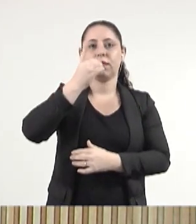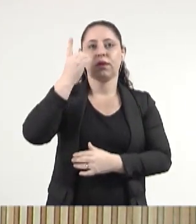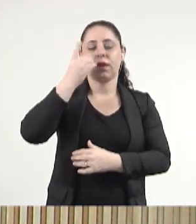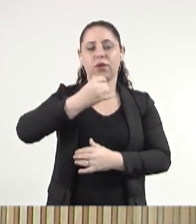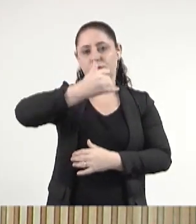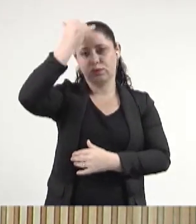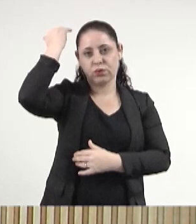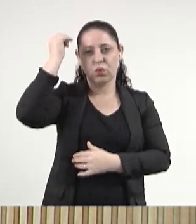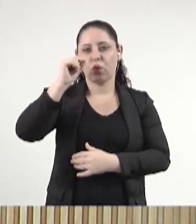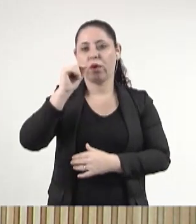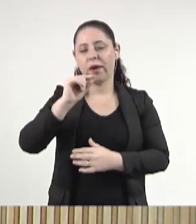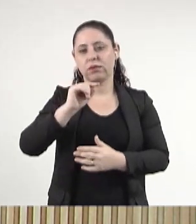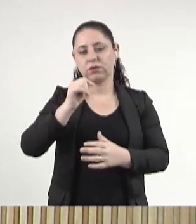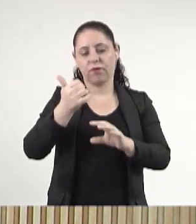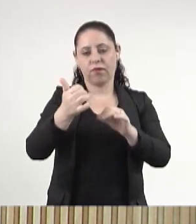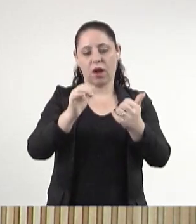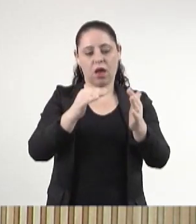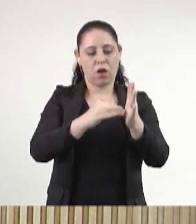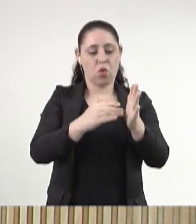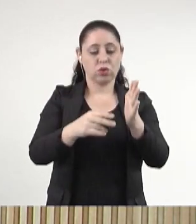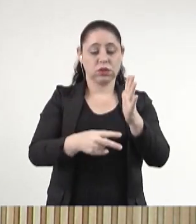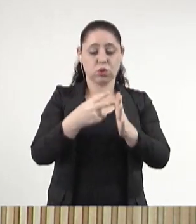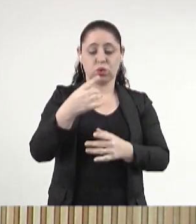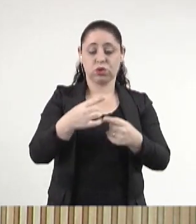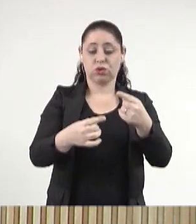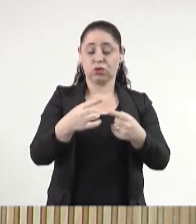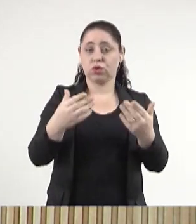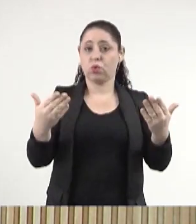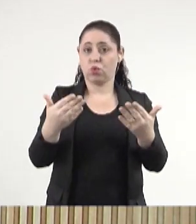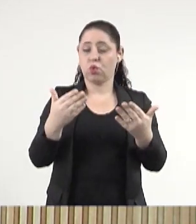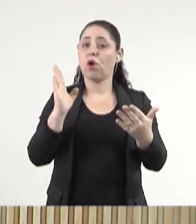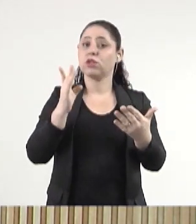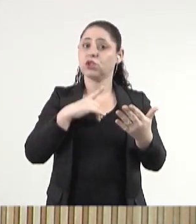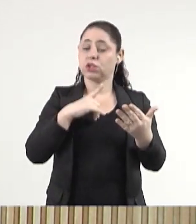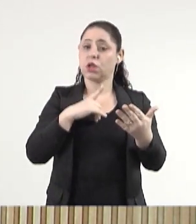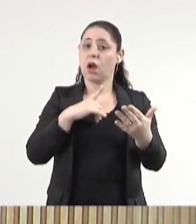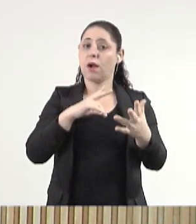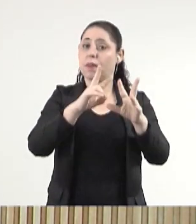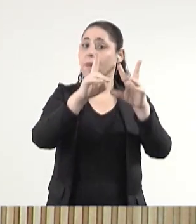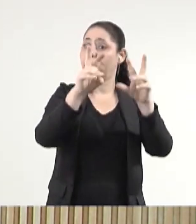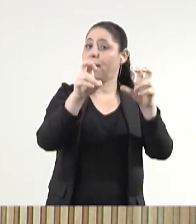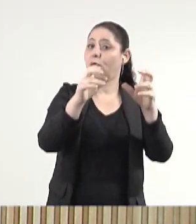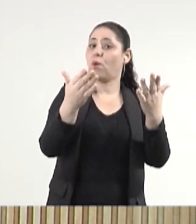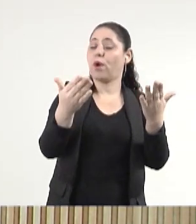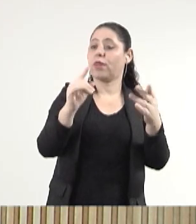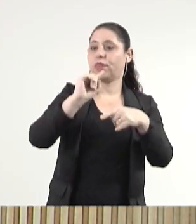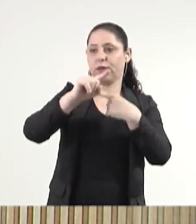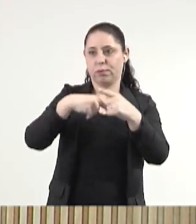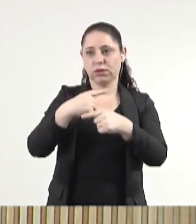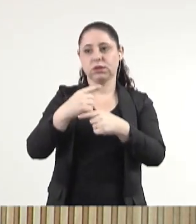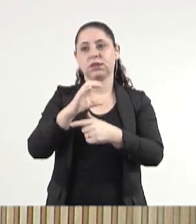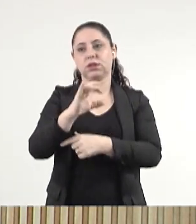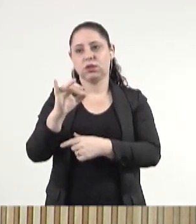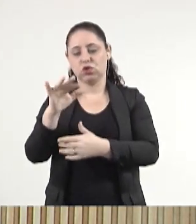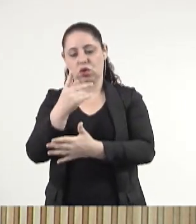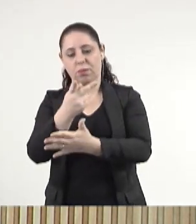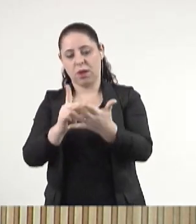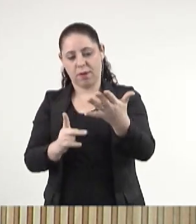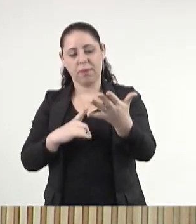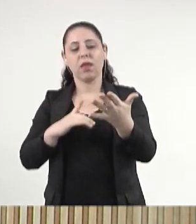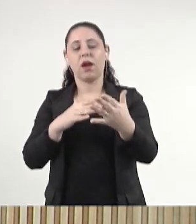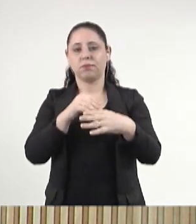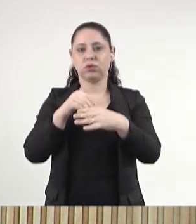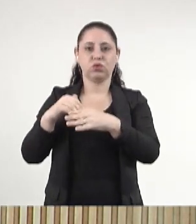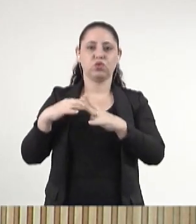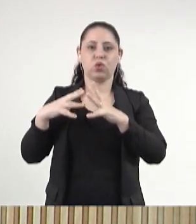Mock. Na verdade, esse projeto foi avaliado hoje em segunda discussão, que já é a discussão de mérito, né, depois da emissão do